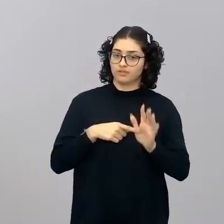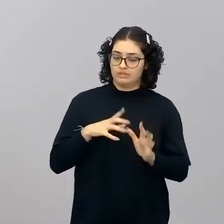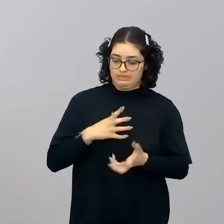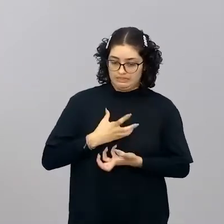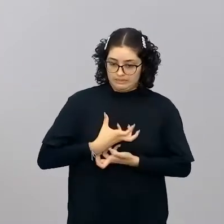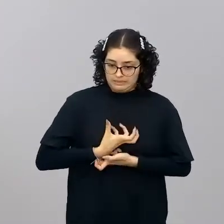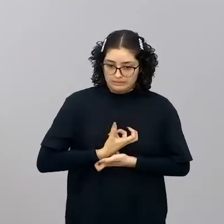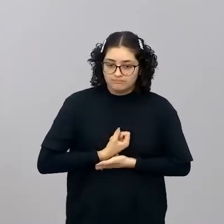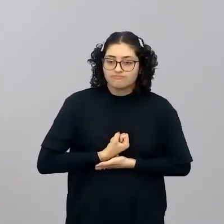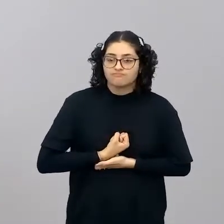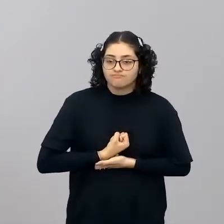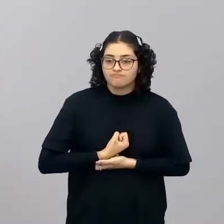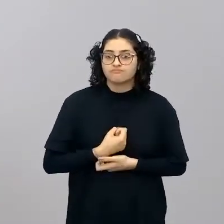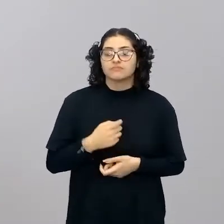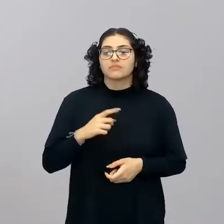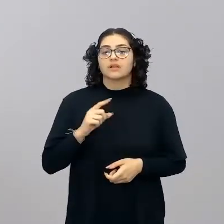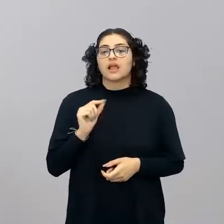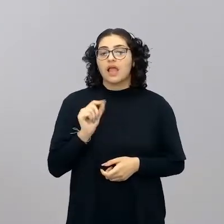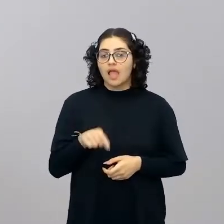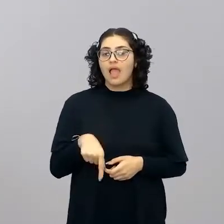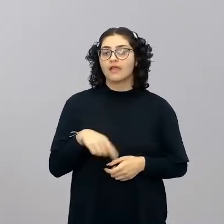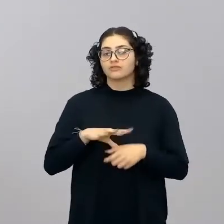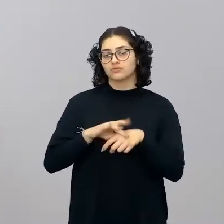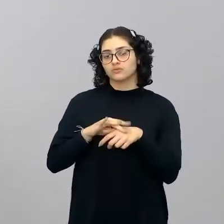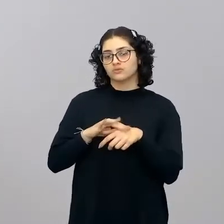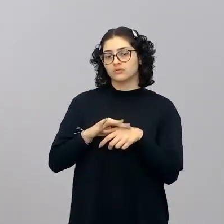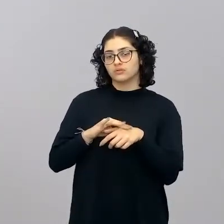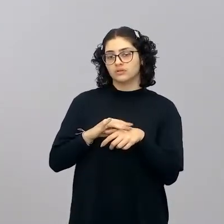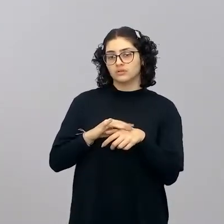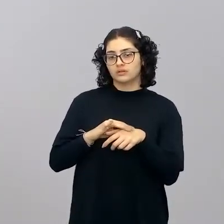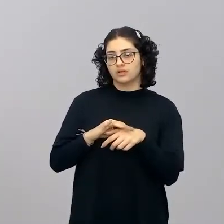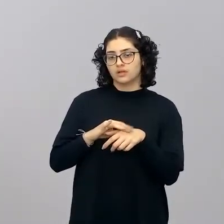de Duchenne é uma doença